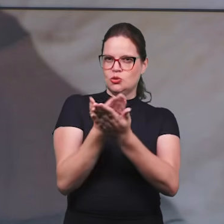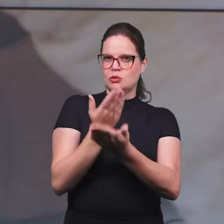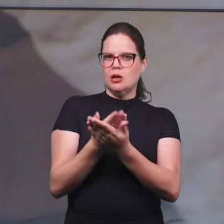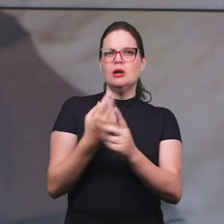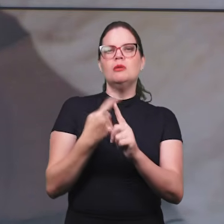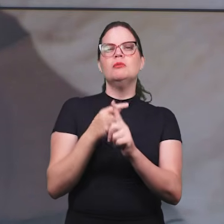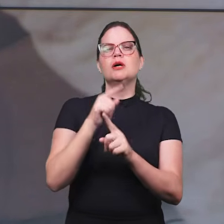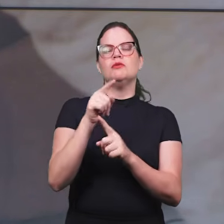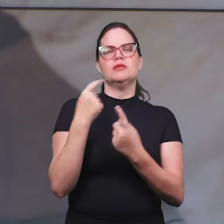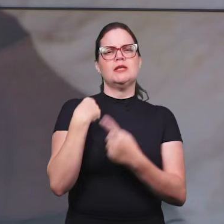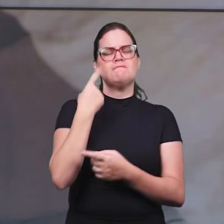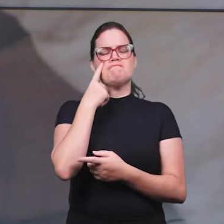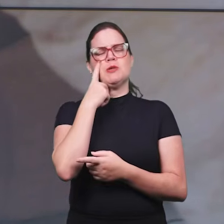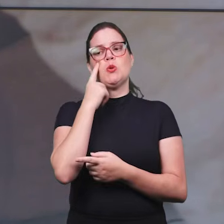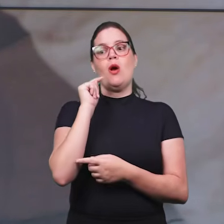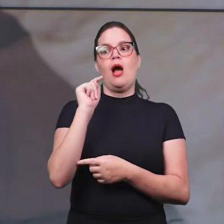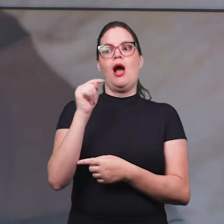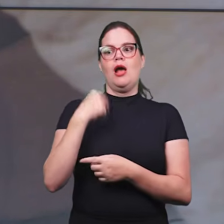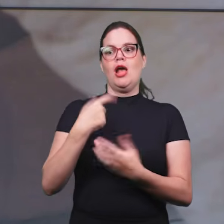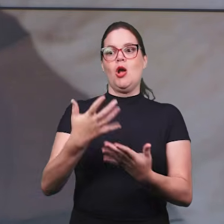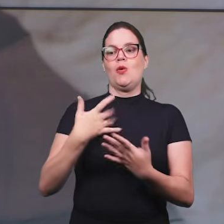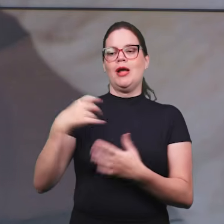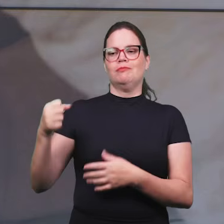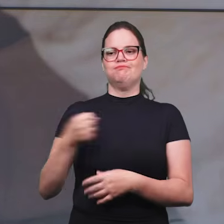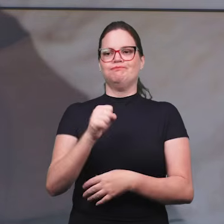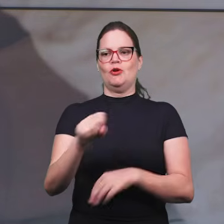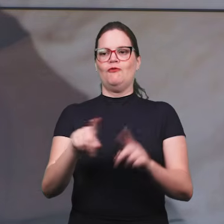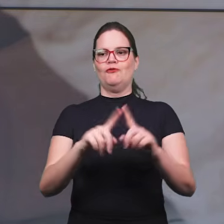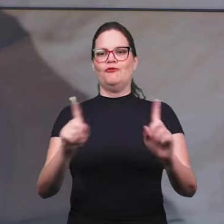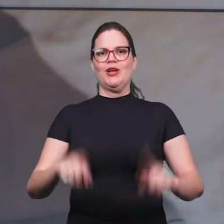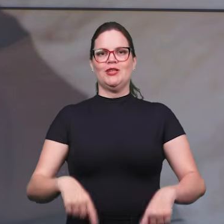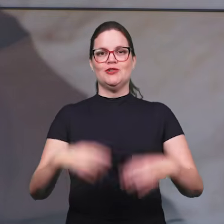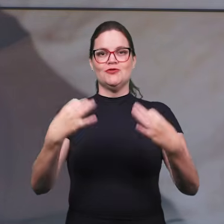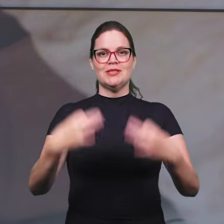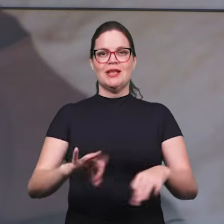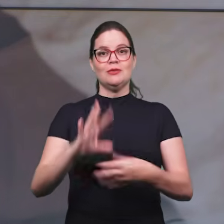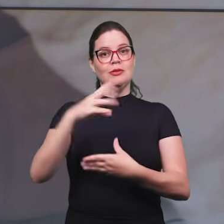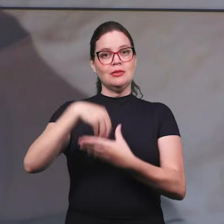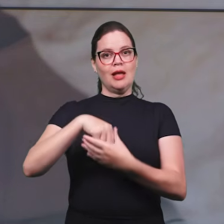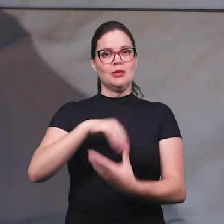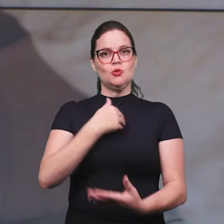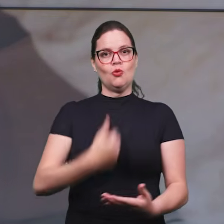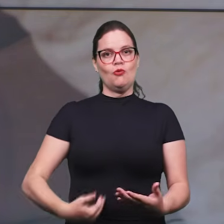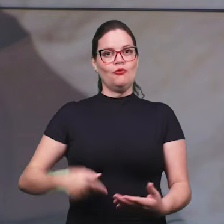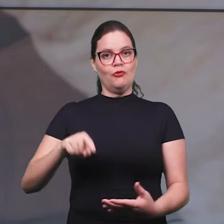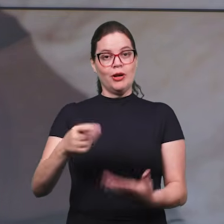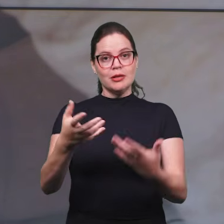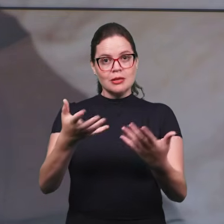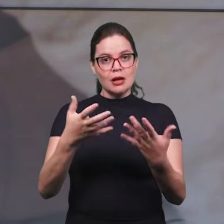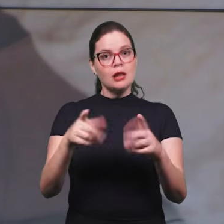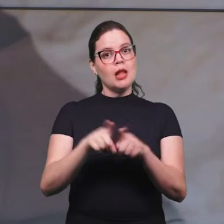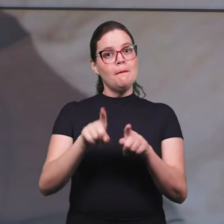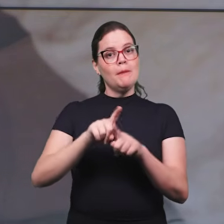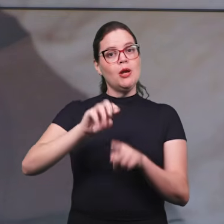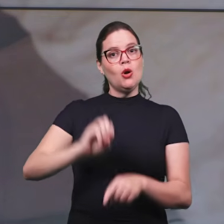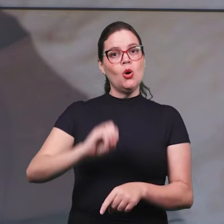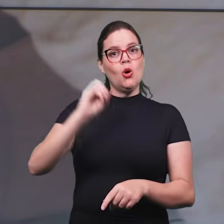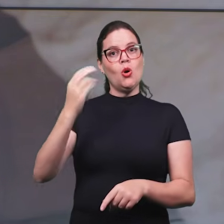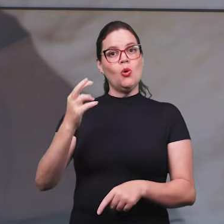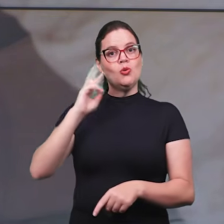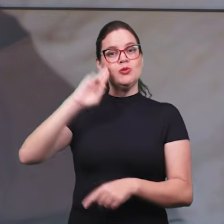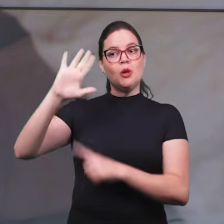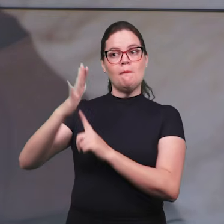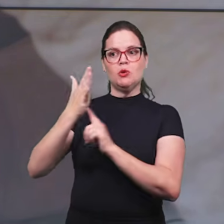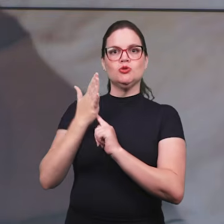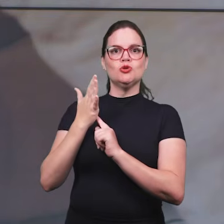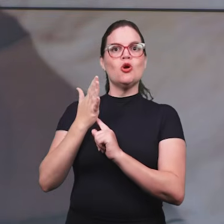porque, eventualmente, você se via naquele cargo, era um sonho que você tinha. Você teve também, né, a direção do Senhor